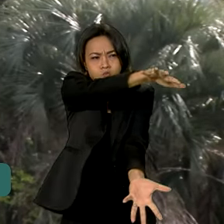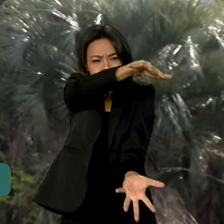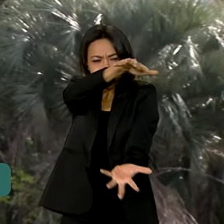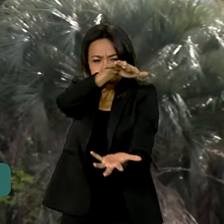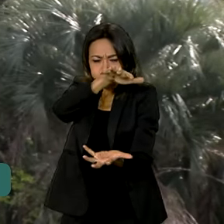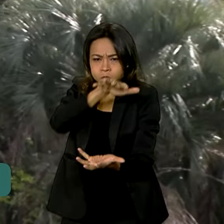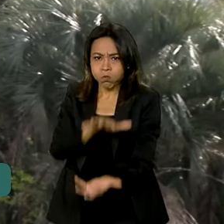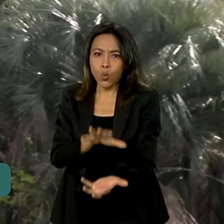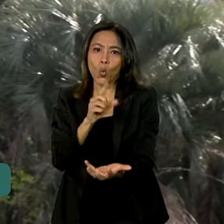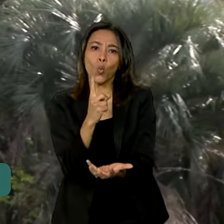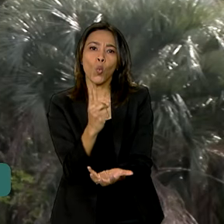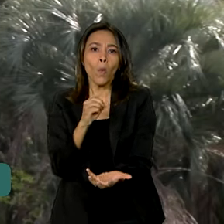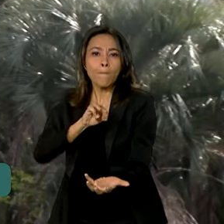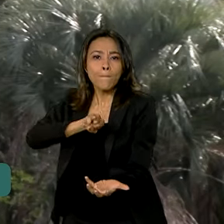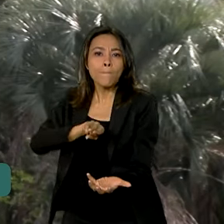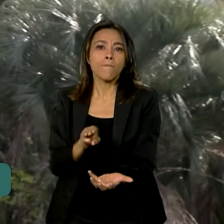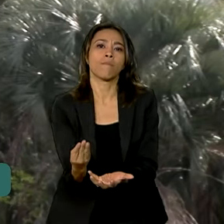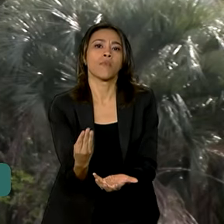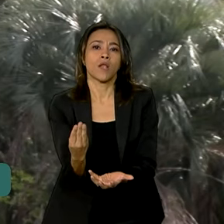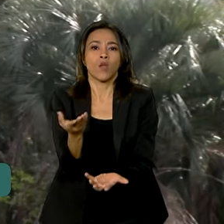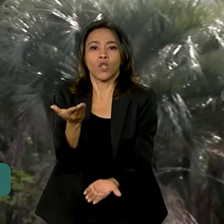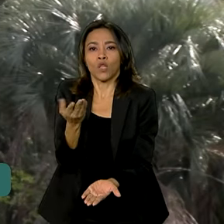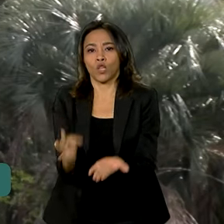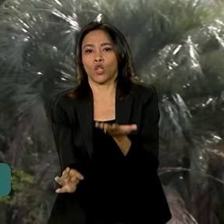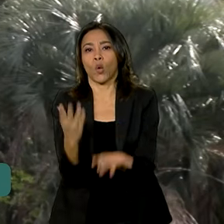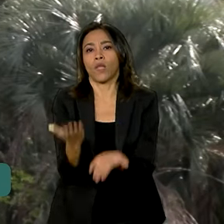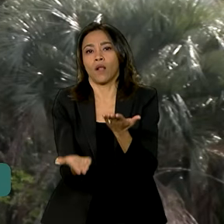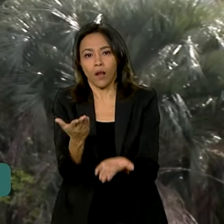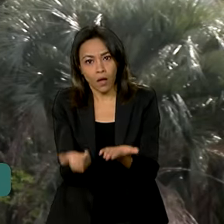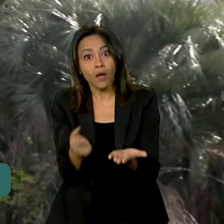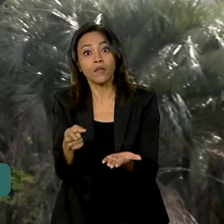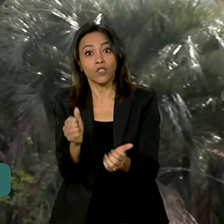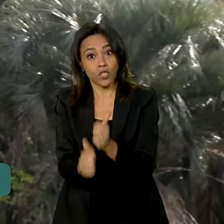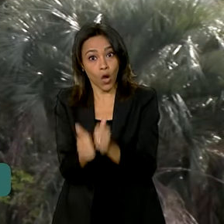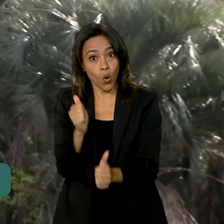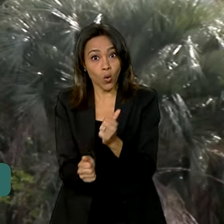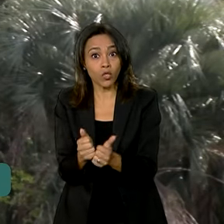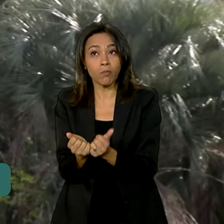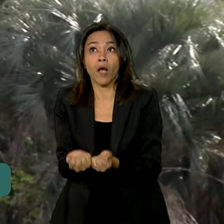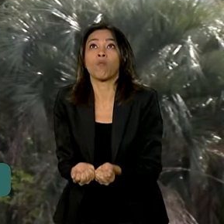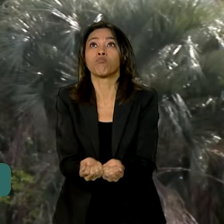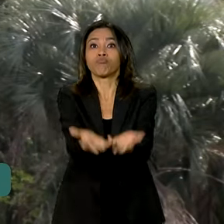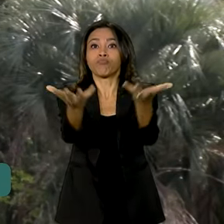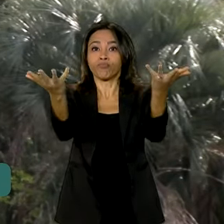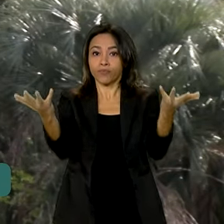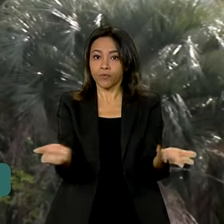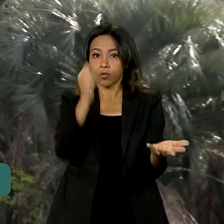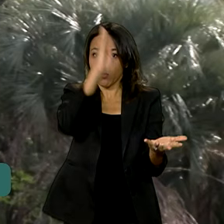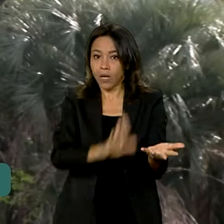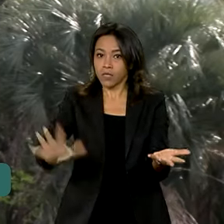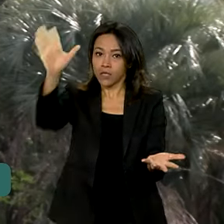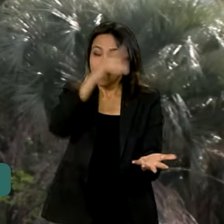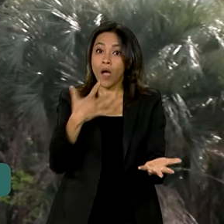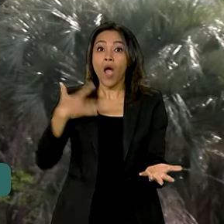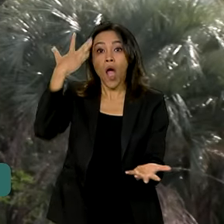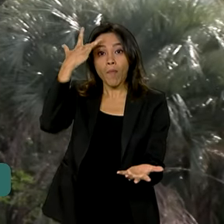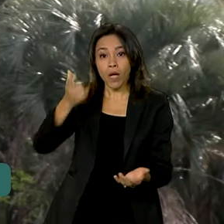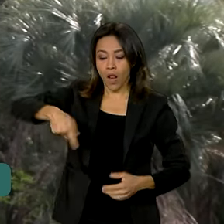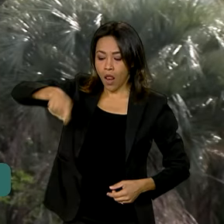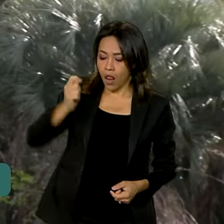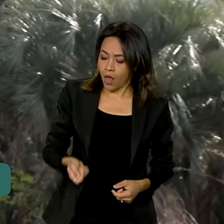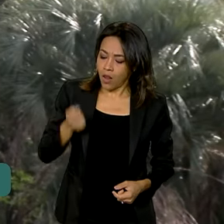de toneladas de arroz para recompor os estoques públicos. Amanhã vai acontecer o primeiro leilão para compra de até